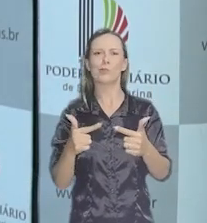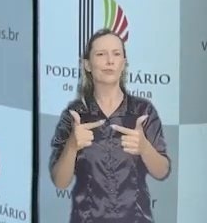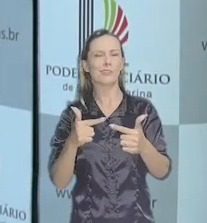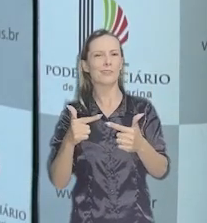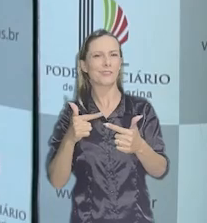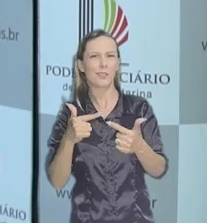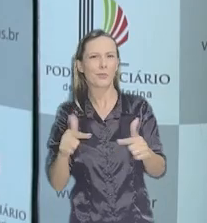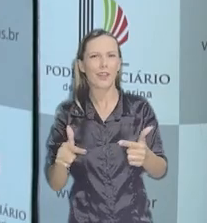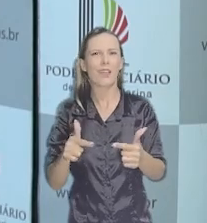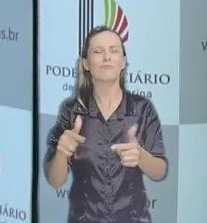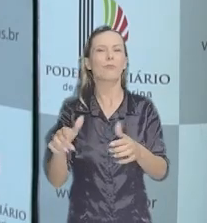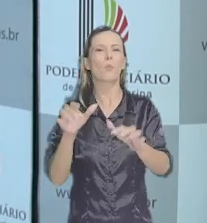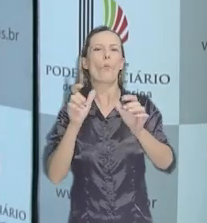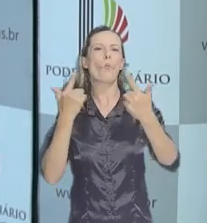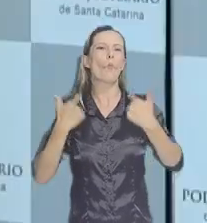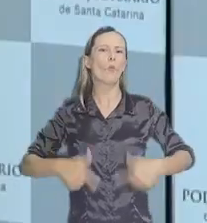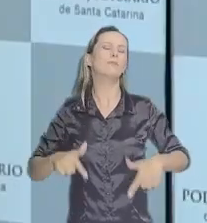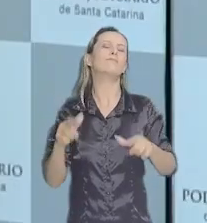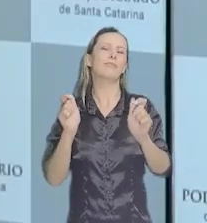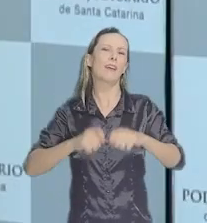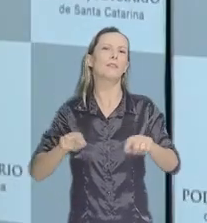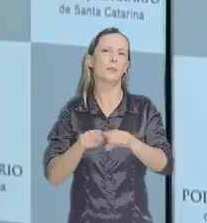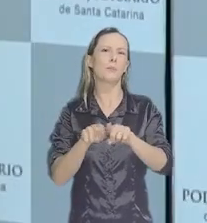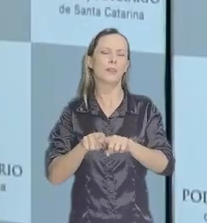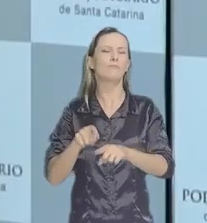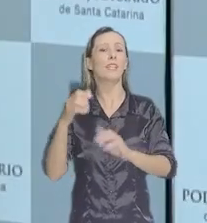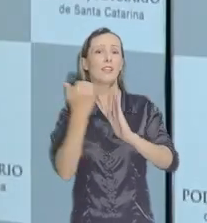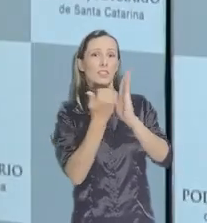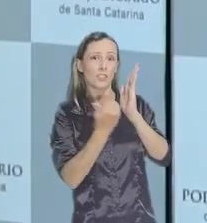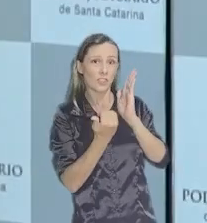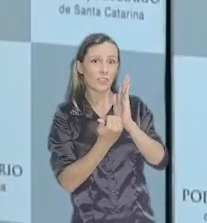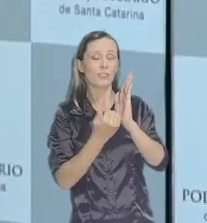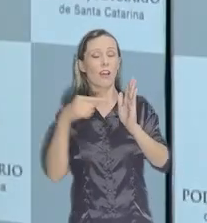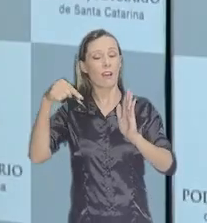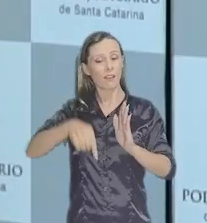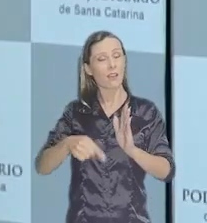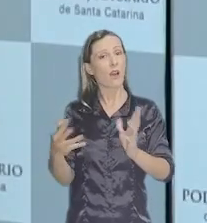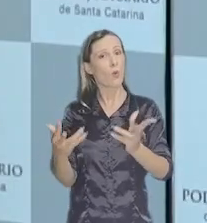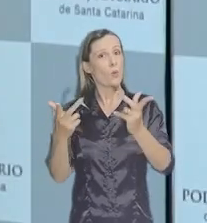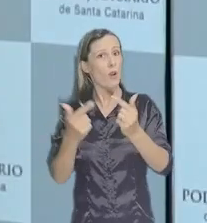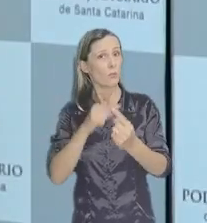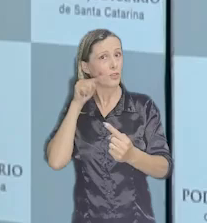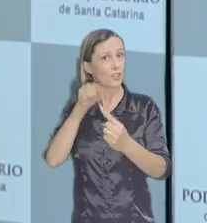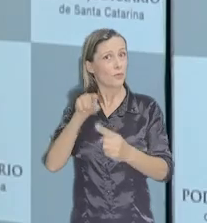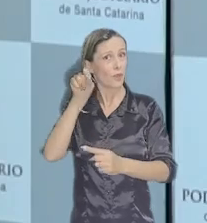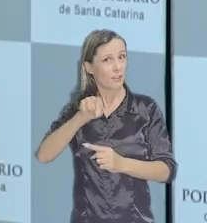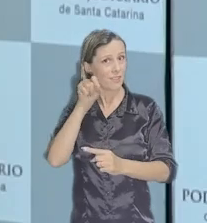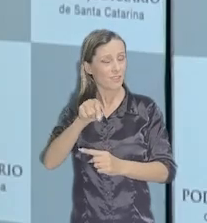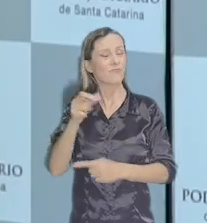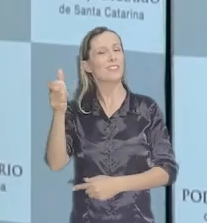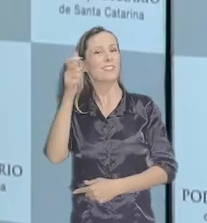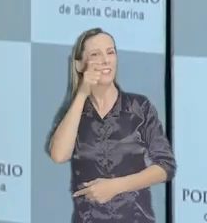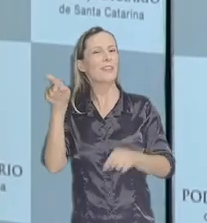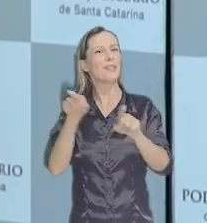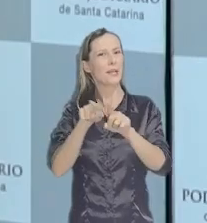nos confere nenhuma imunidade para a violência de gênero. Magistradas e servidoras, o programa Indira está à disposição